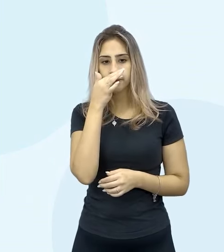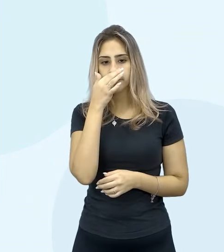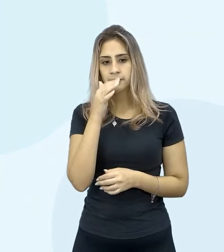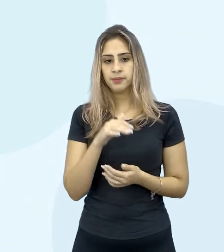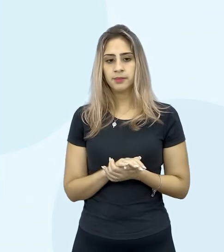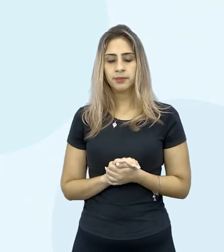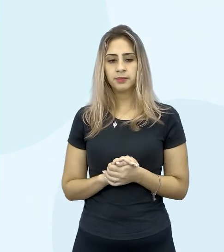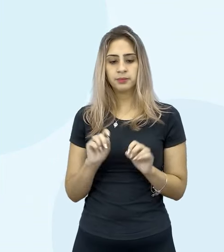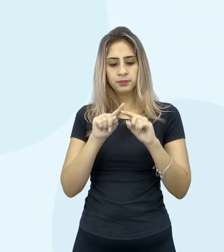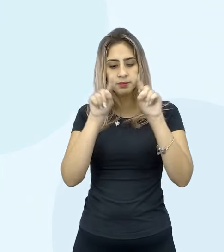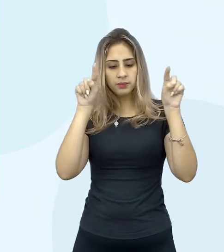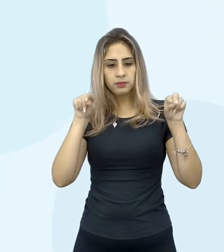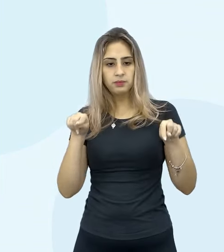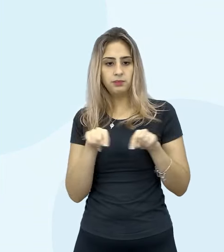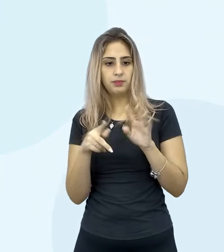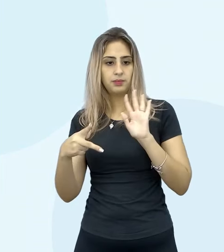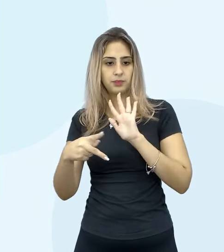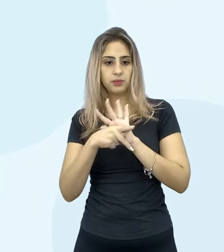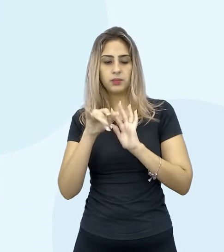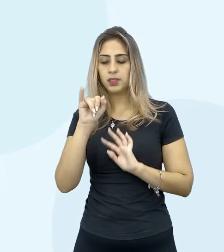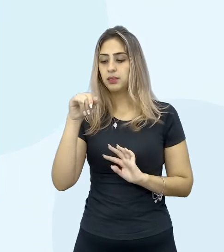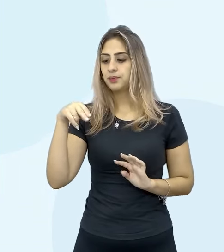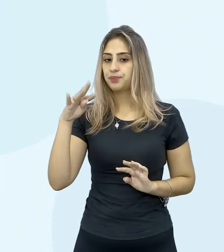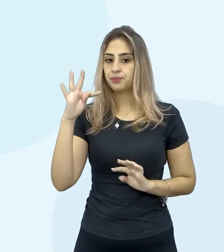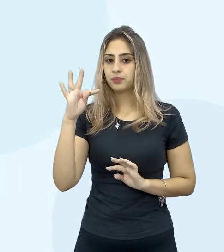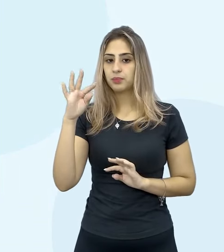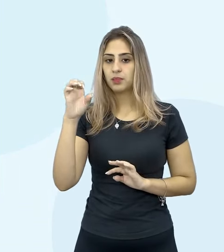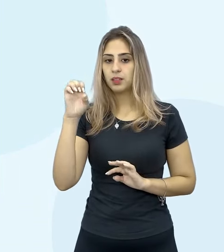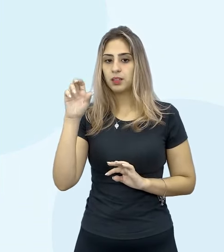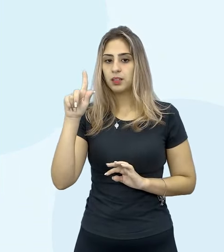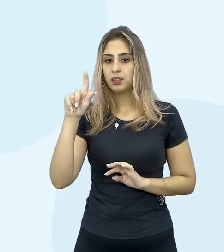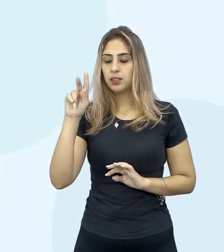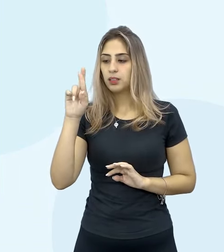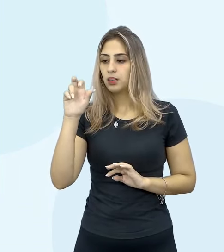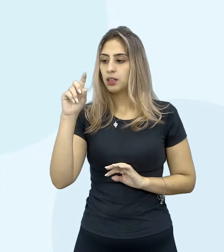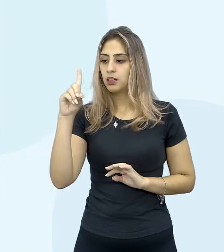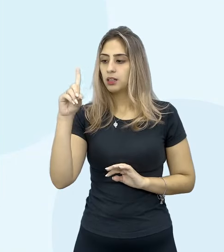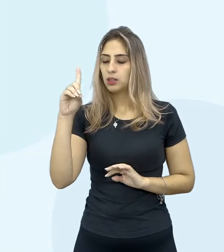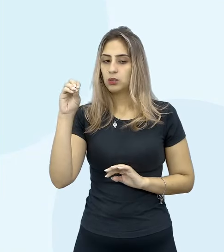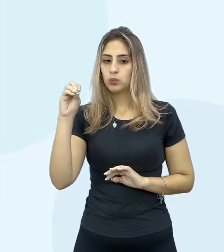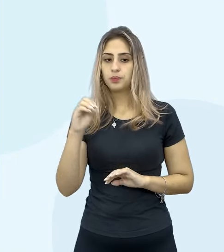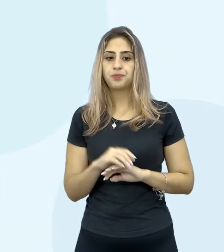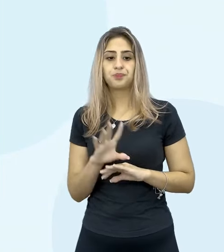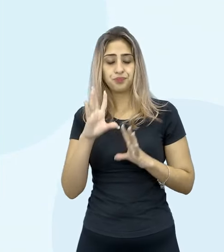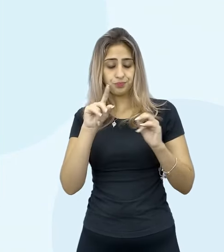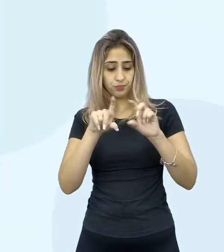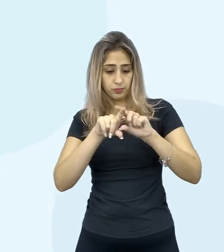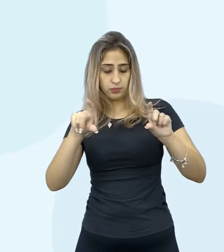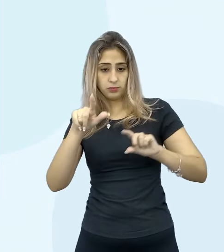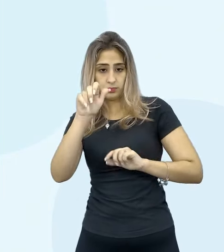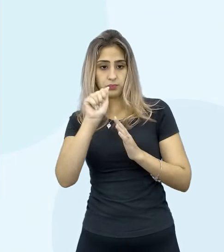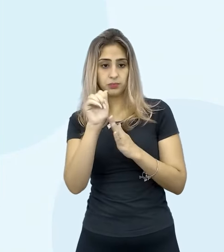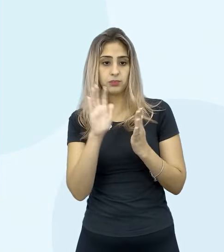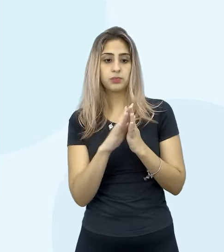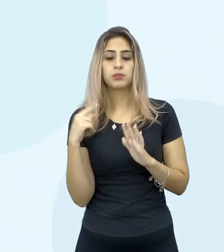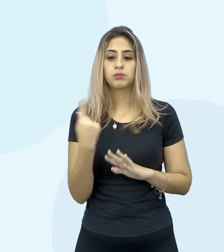nome, um quadro integrado. Lá no quadro integrado, toda a atividade 1 que nós vamos destacar hoje,